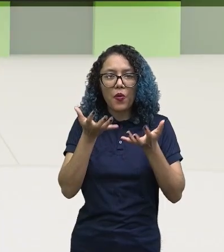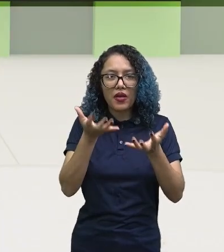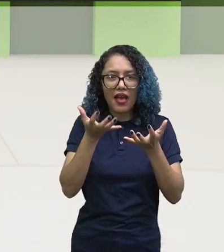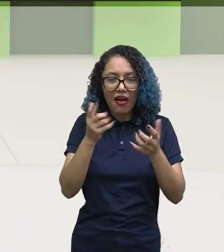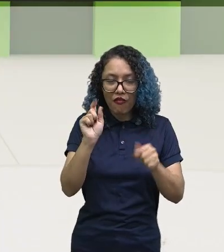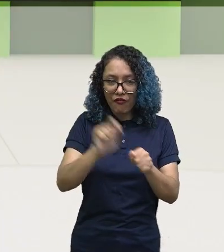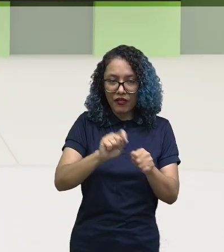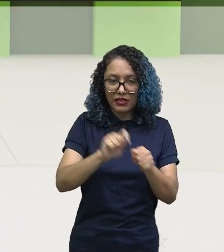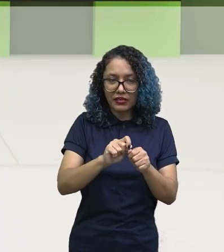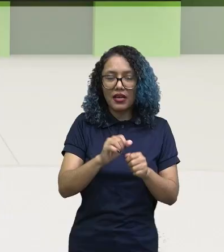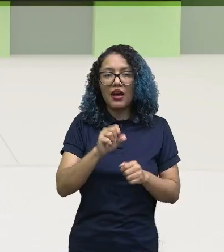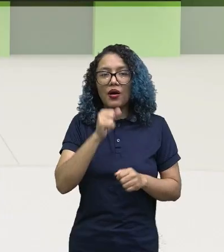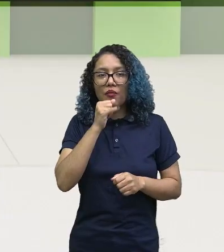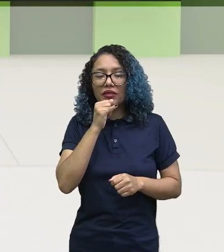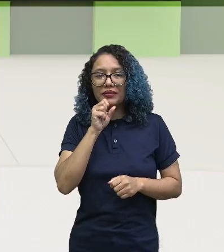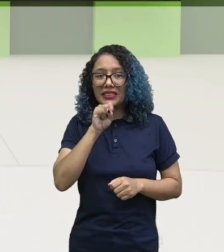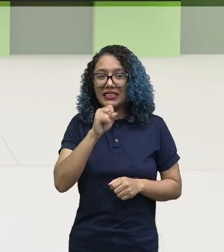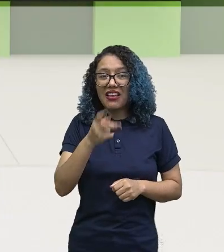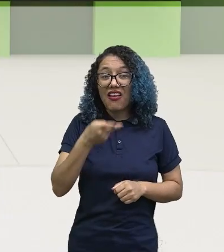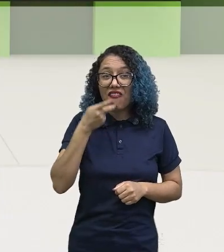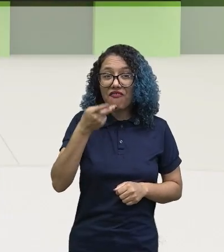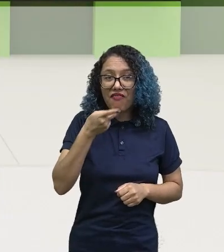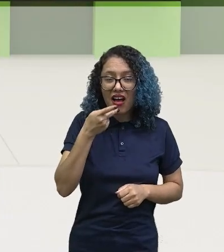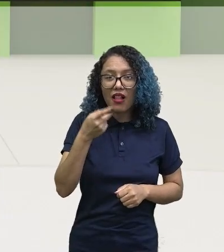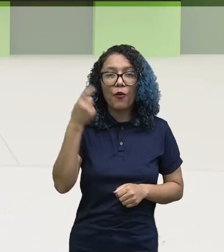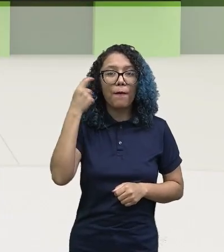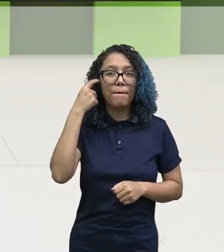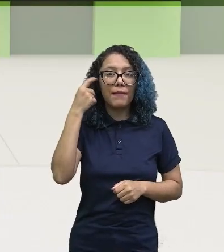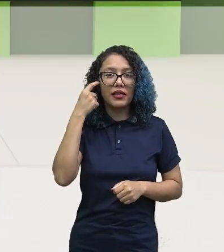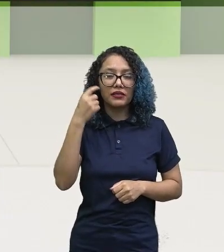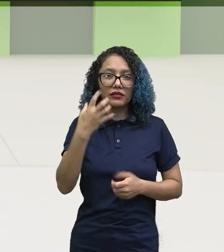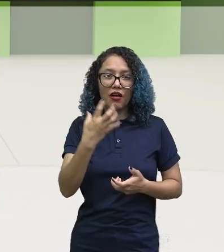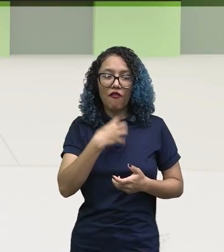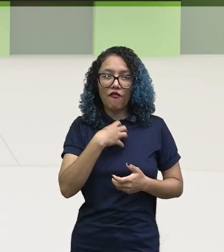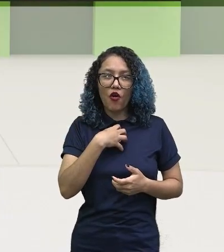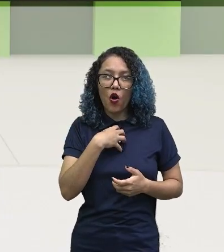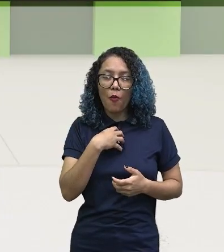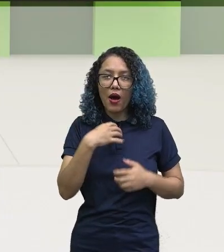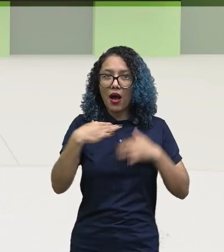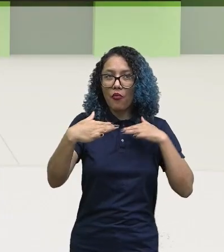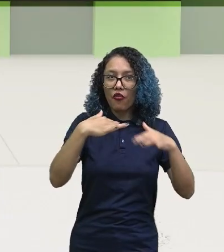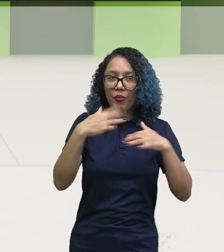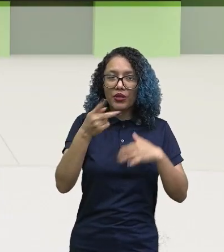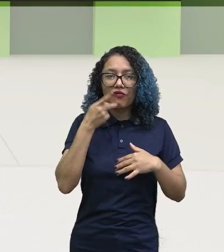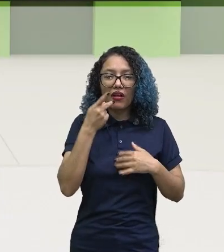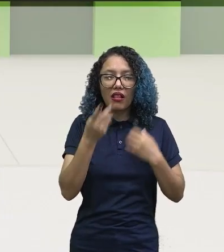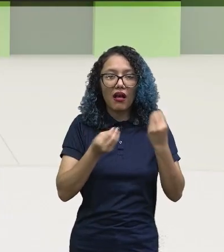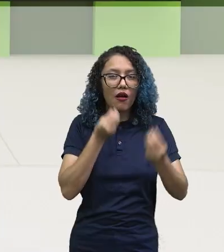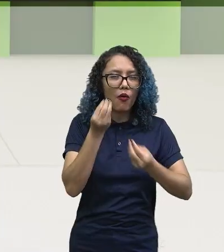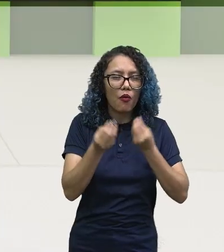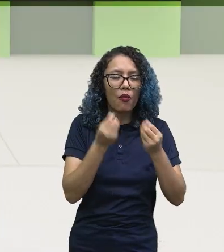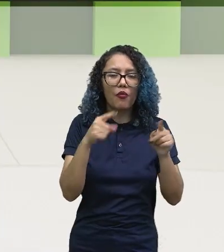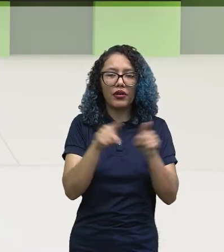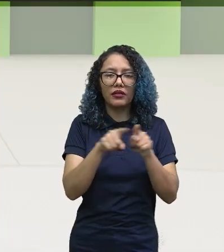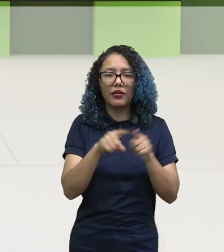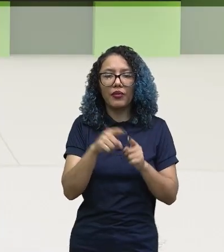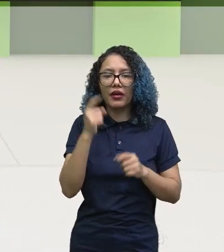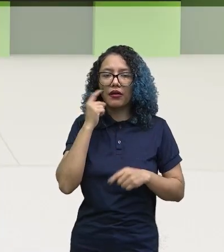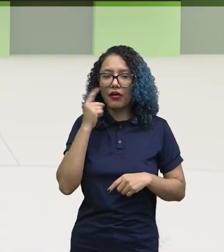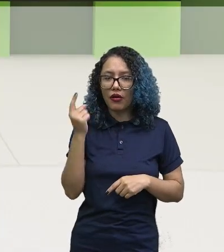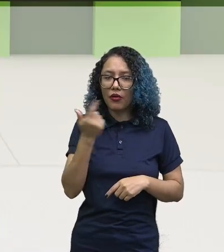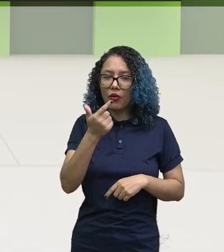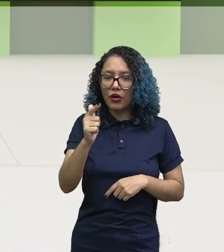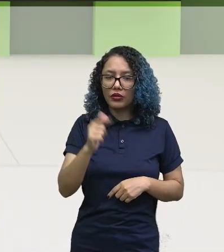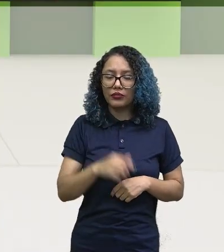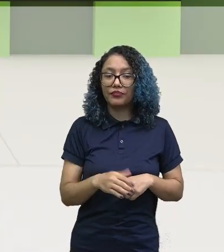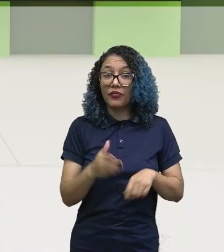eu falo, né, eu estou pensando nesse movimento, no que eu vou falar. E também, por exemplo, como a gente observa aqui, né, quando a gente